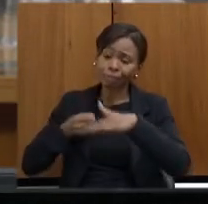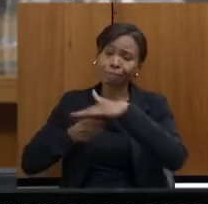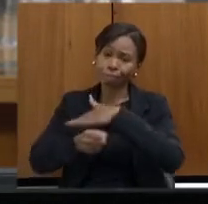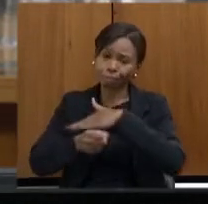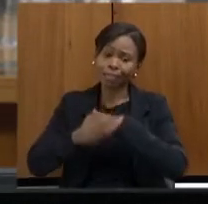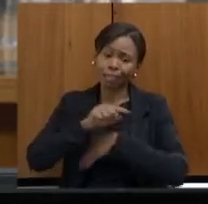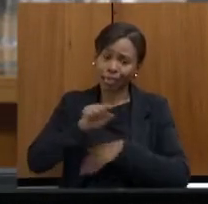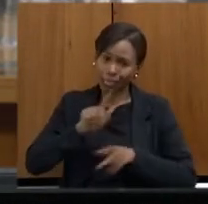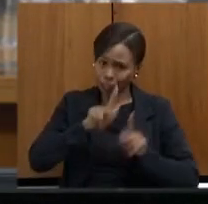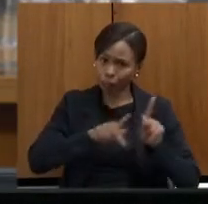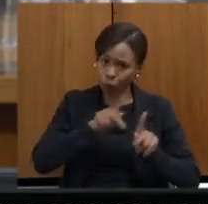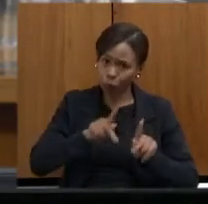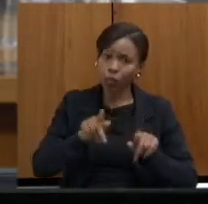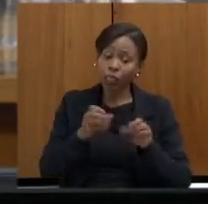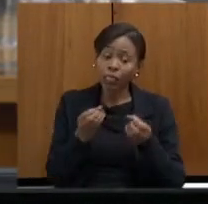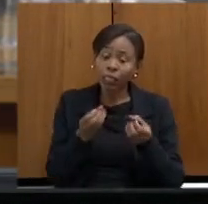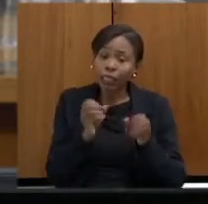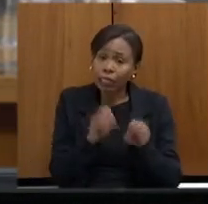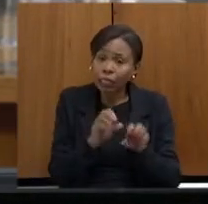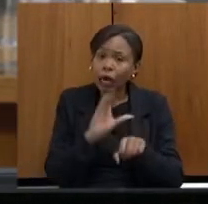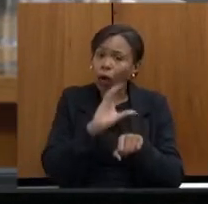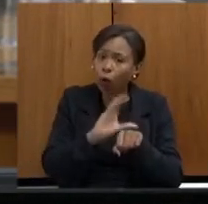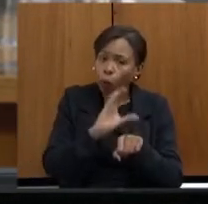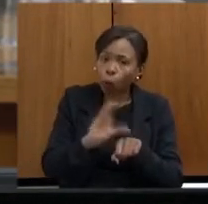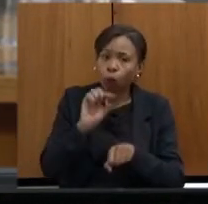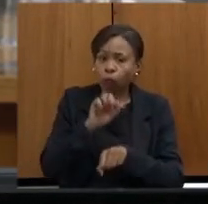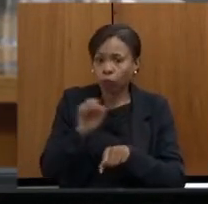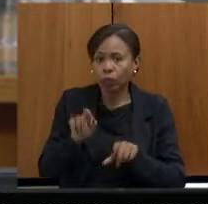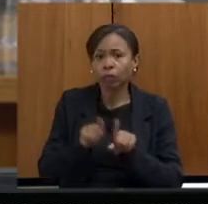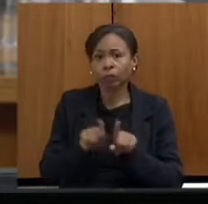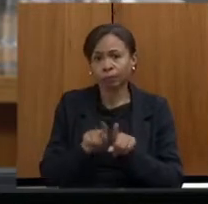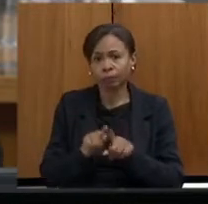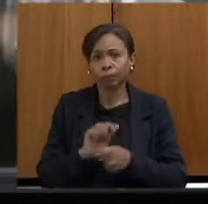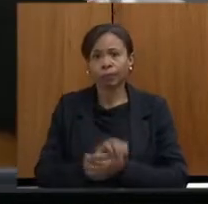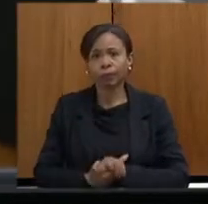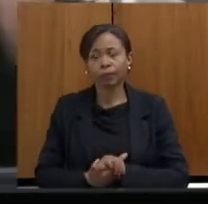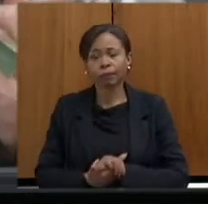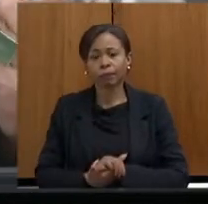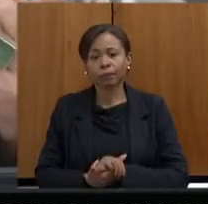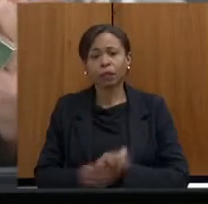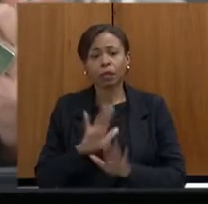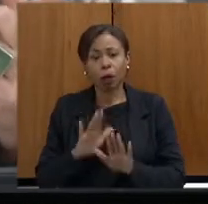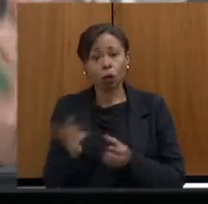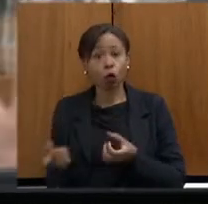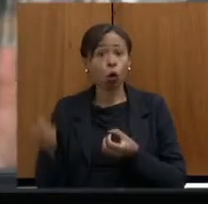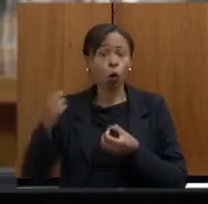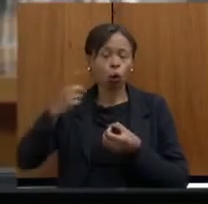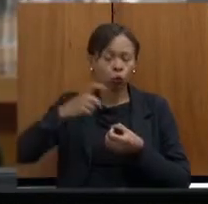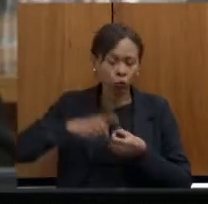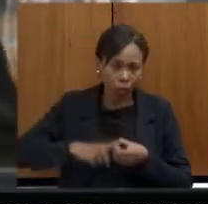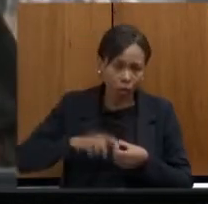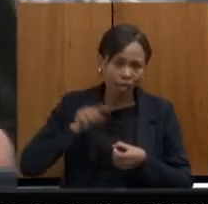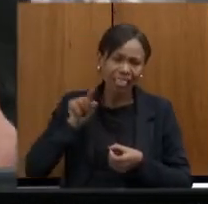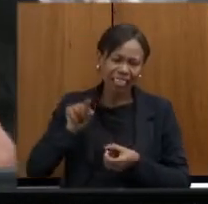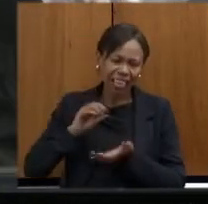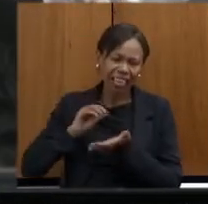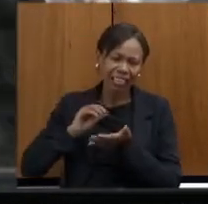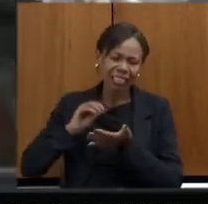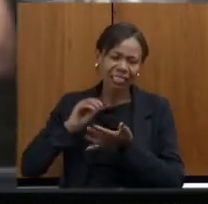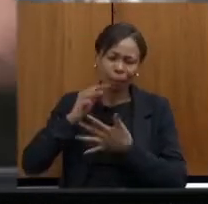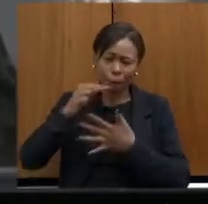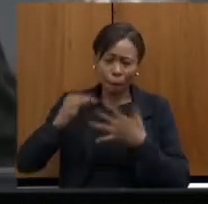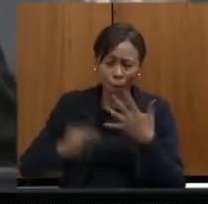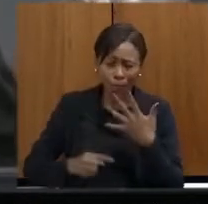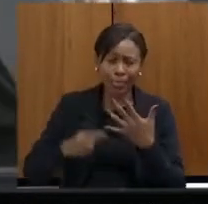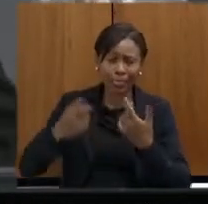e qualificar essas pessoas direcionadas. E aí eu queria voltar lá no mapa de demanda, que às vezes as pessoas